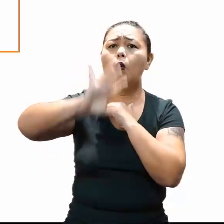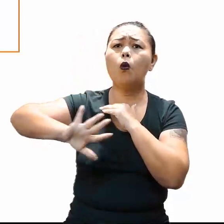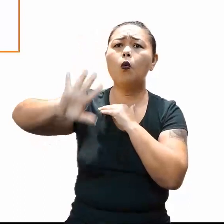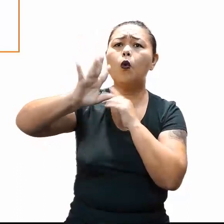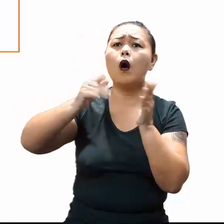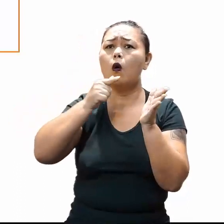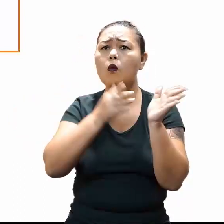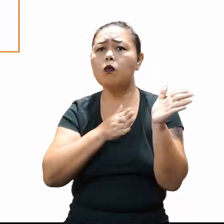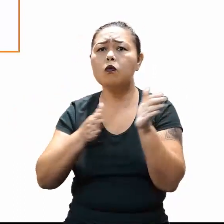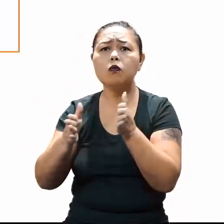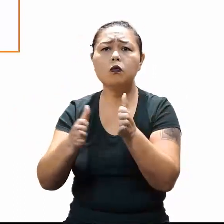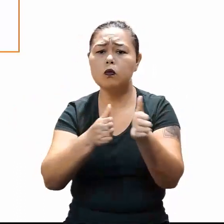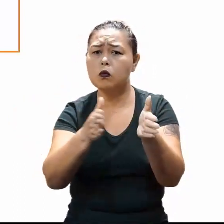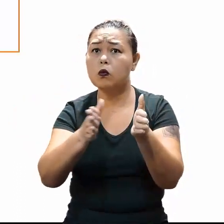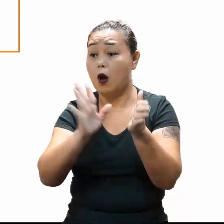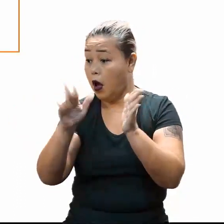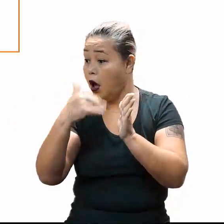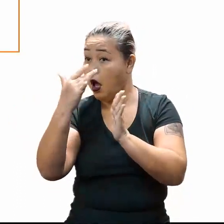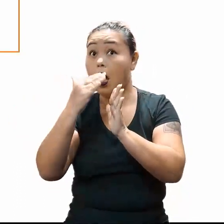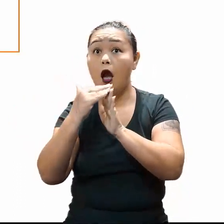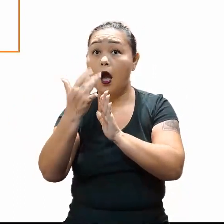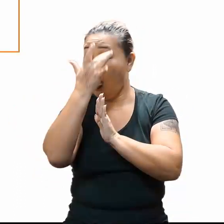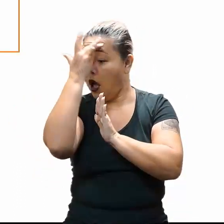rios, aonde esses ribeirinhos,